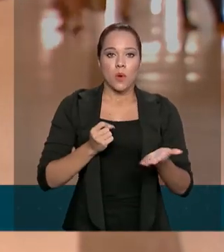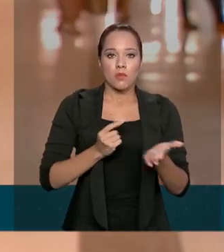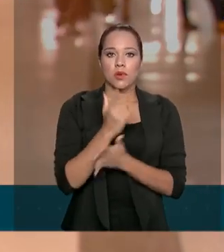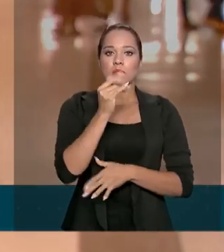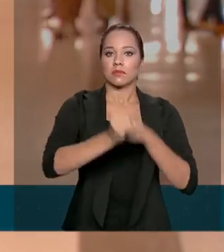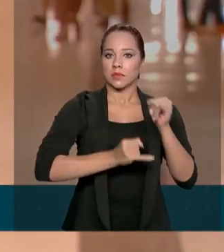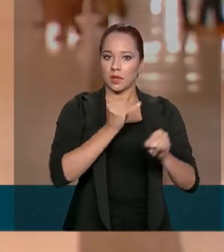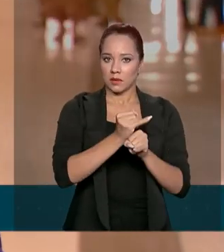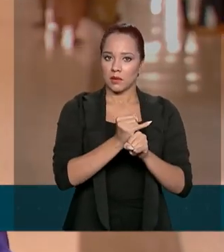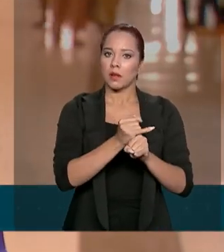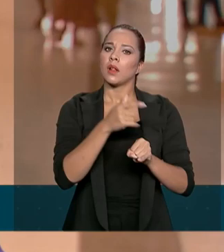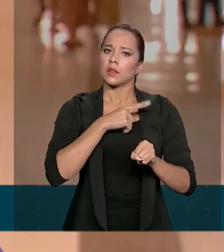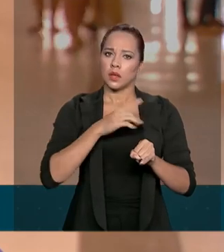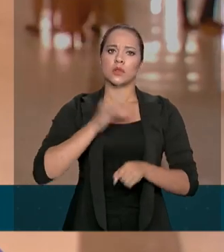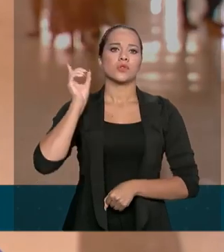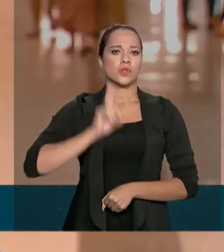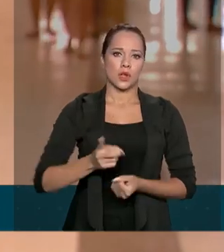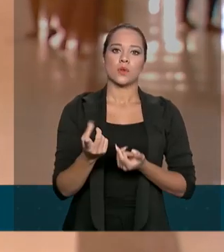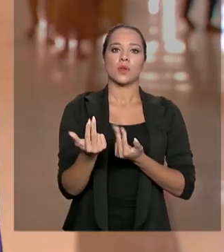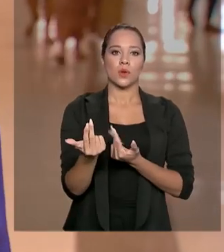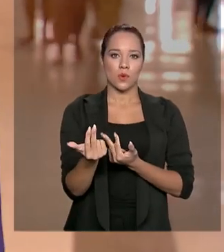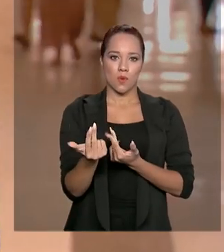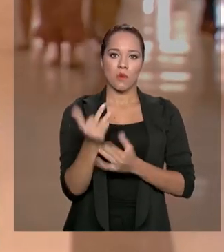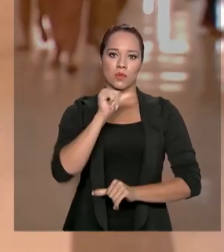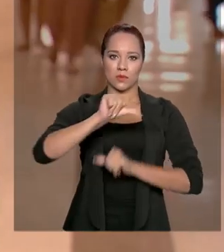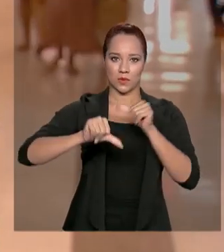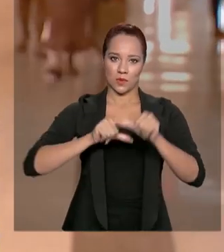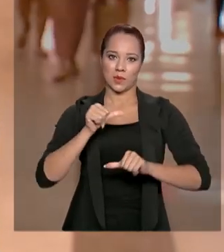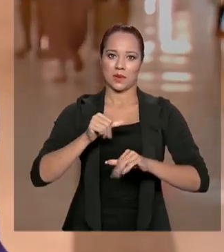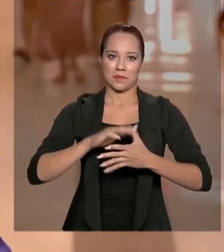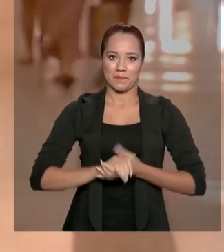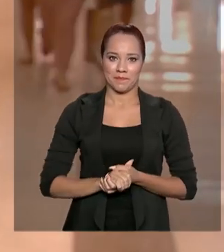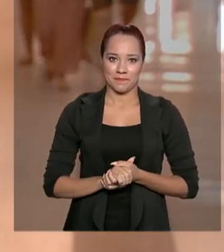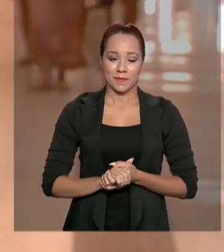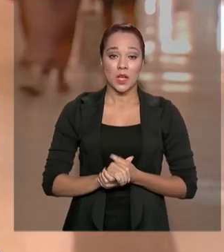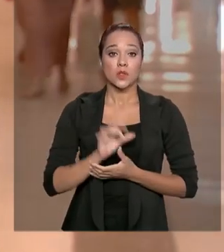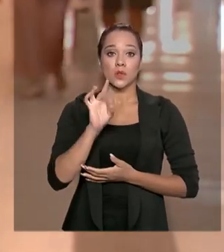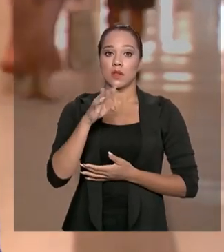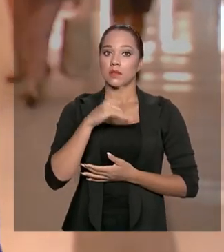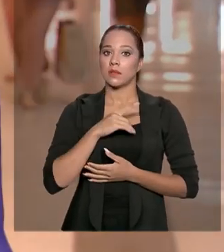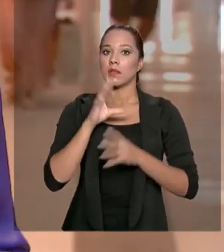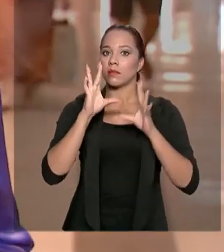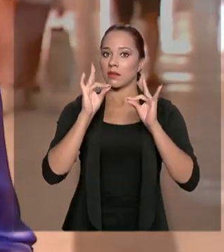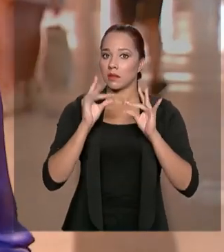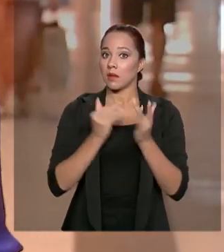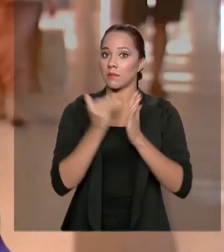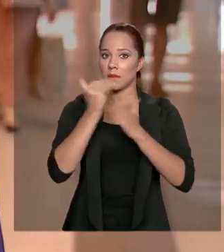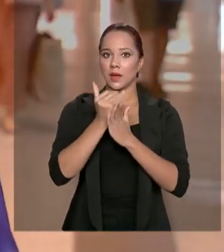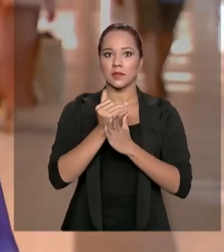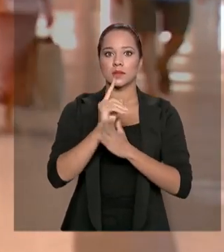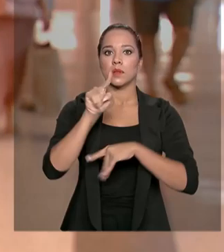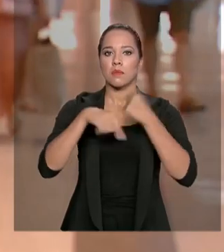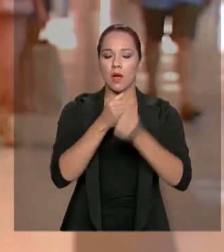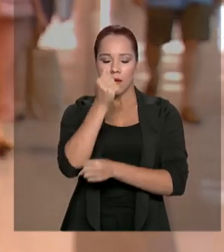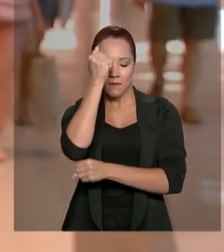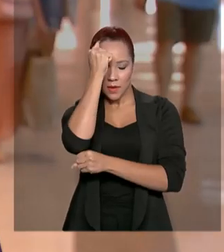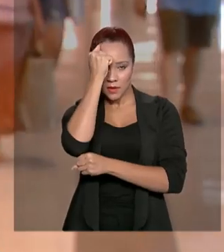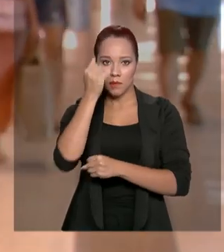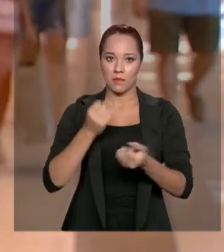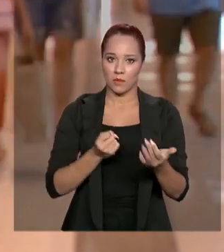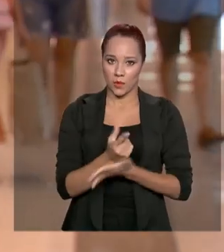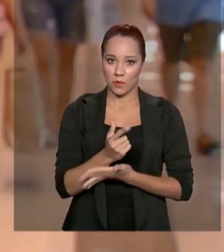internet, tem os mesmos direitos para a troca dos produtos, com um adicional, o de se arrepender pela compra.